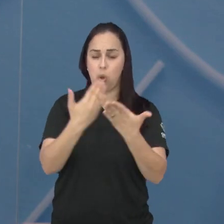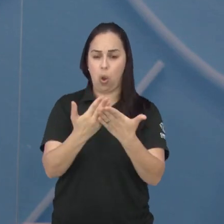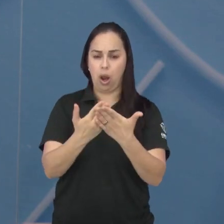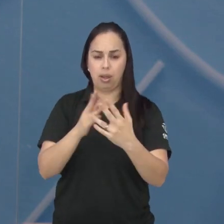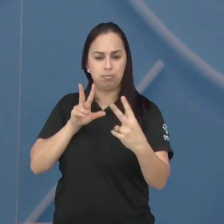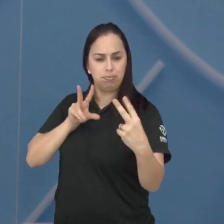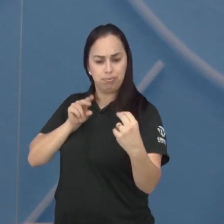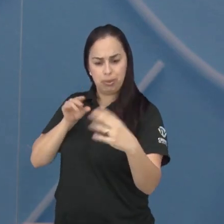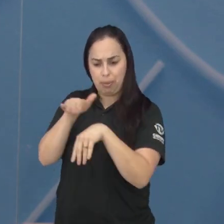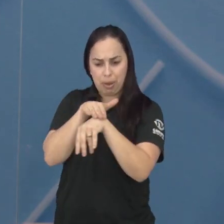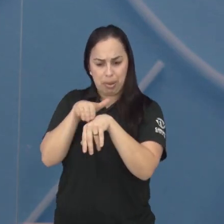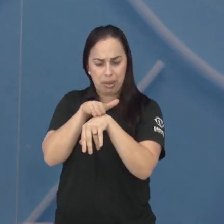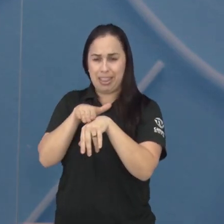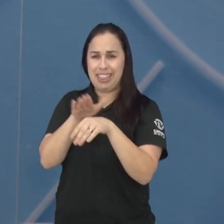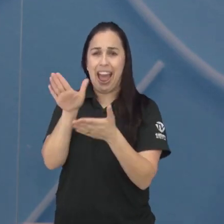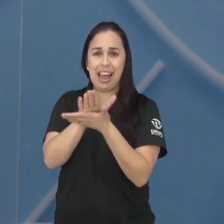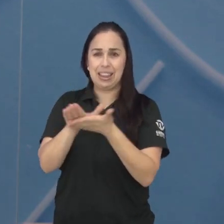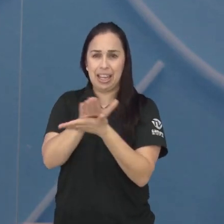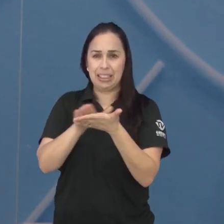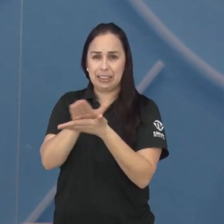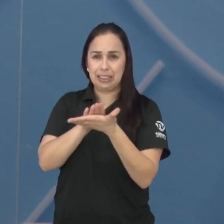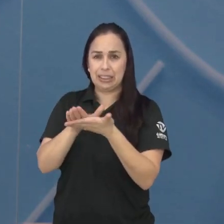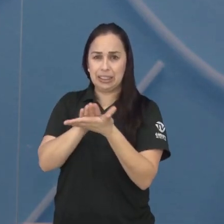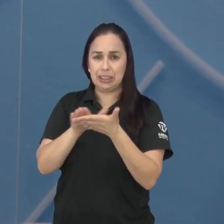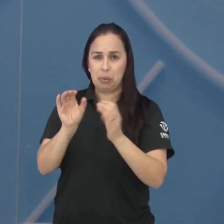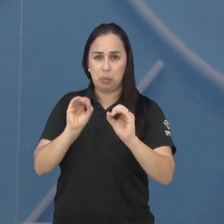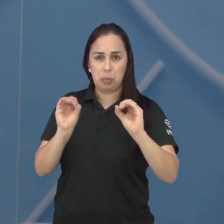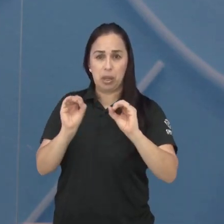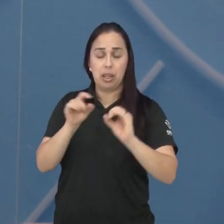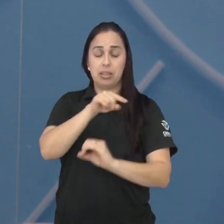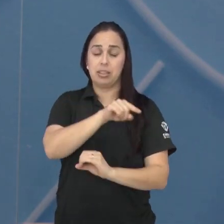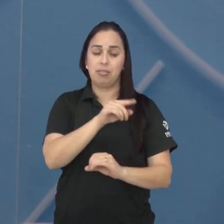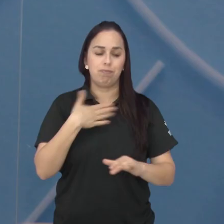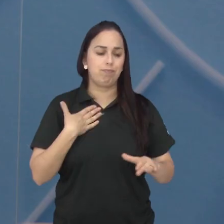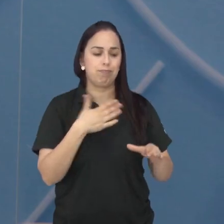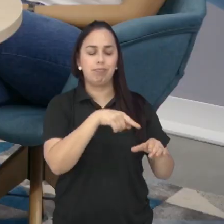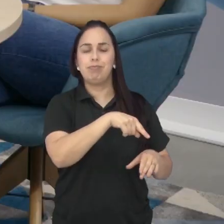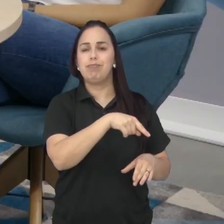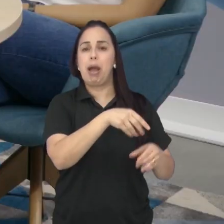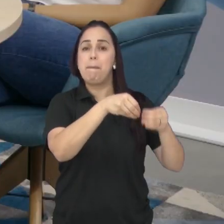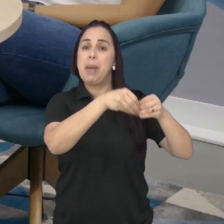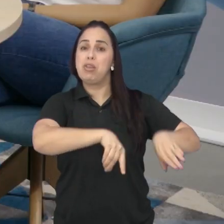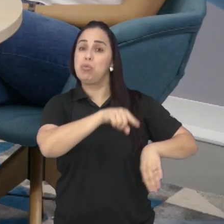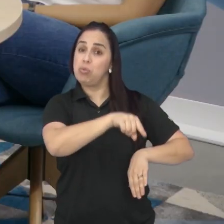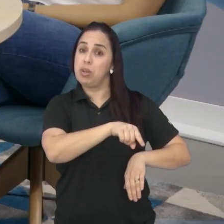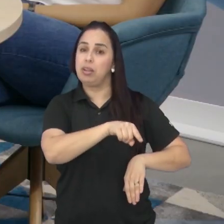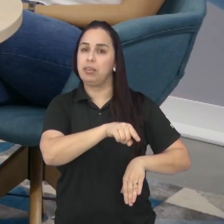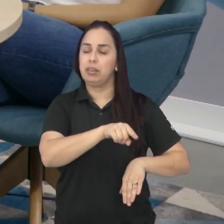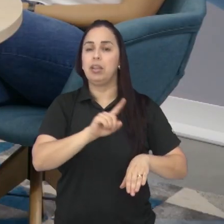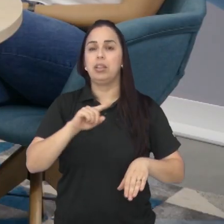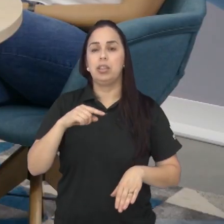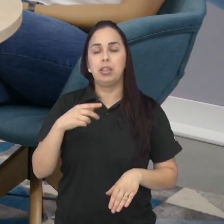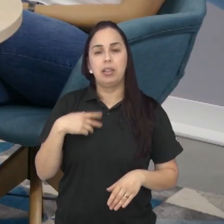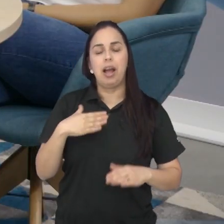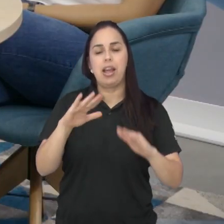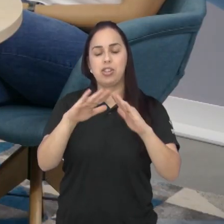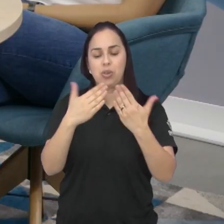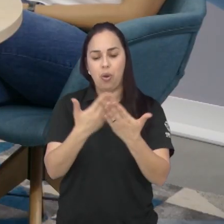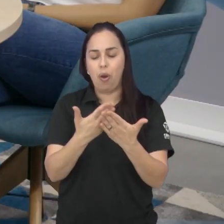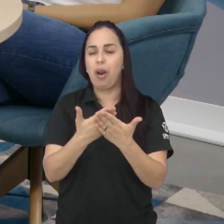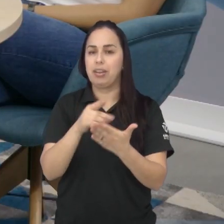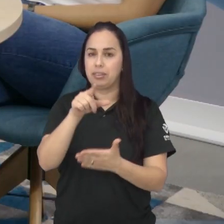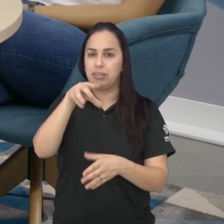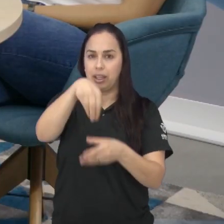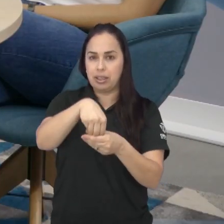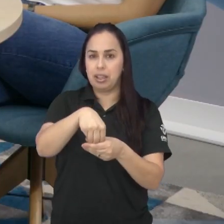conversam, isso vai desconstruir muito mais do que ajudar, né? Então, as escolas têm aqueles